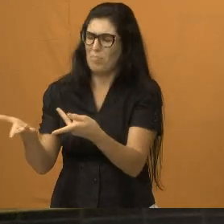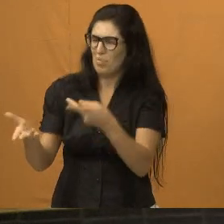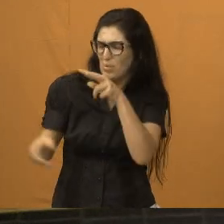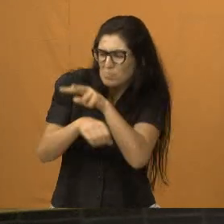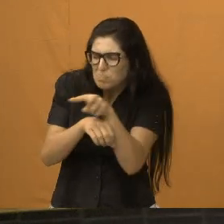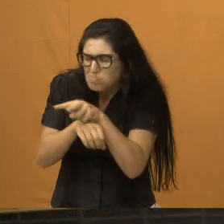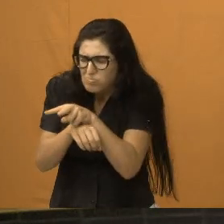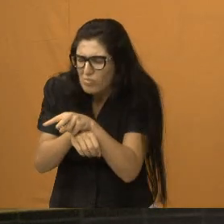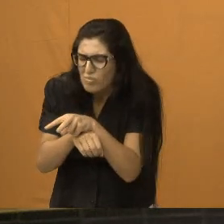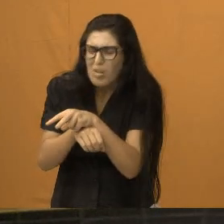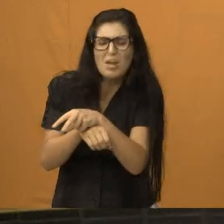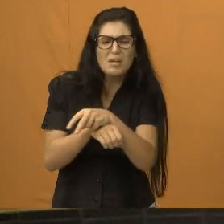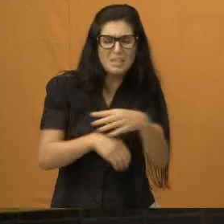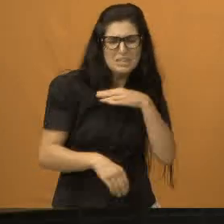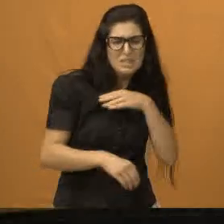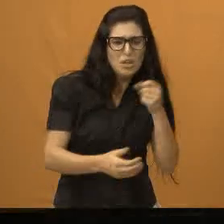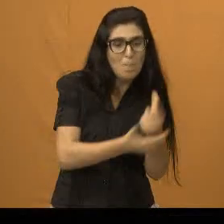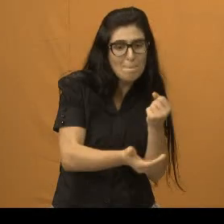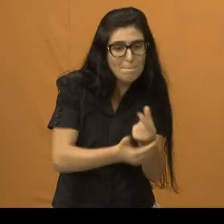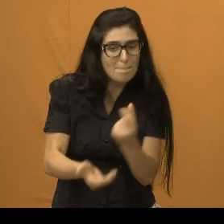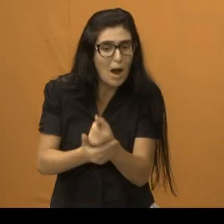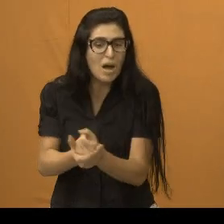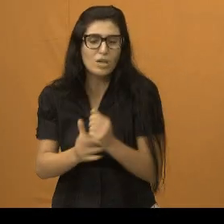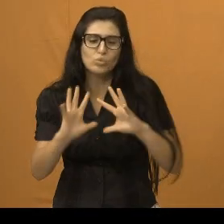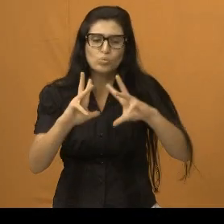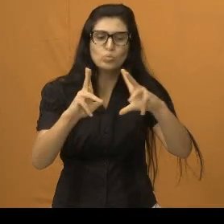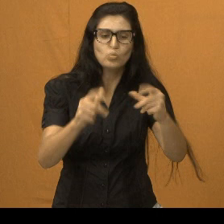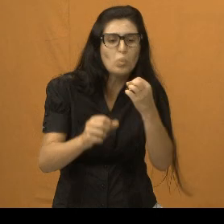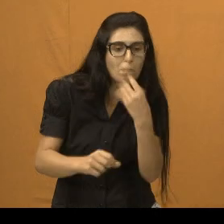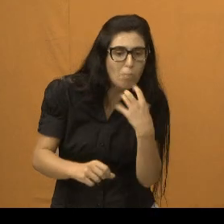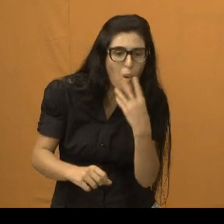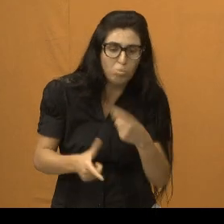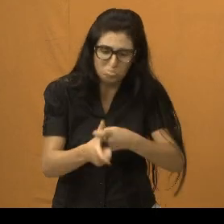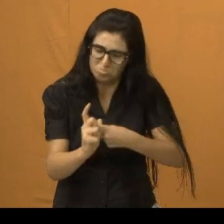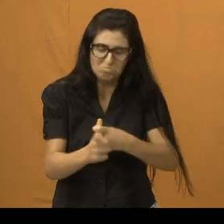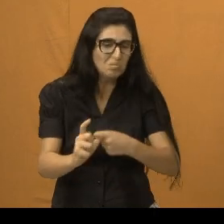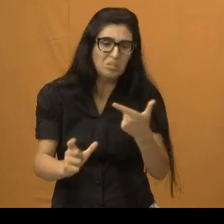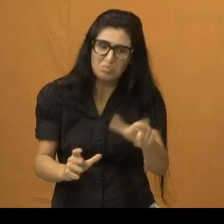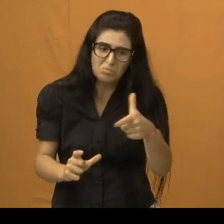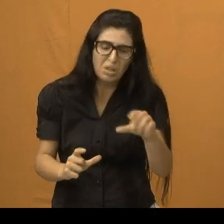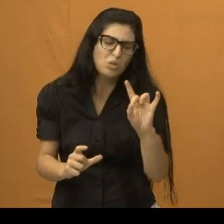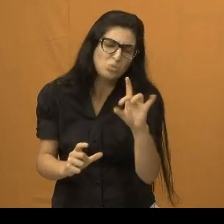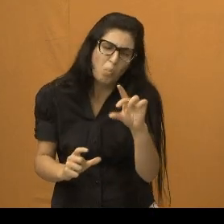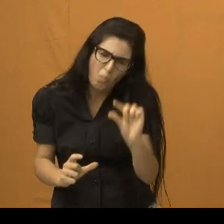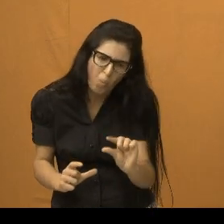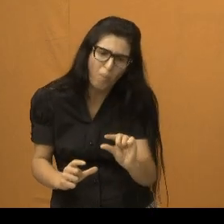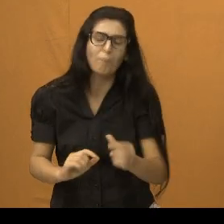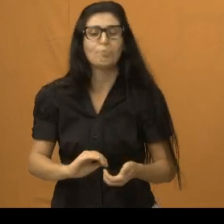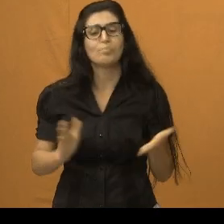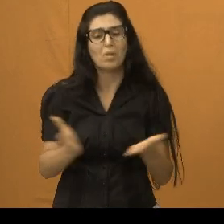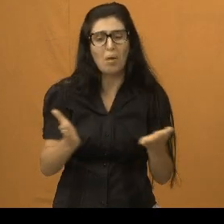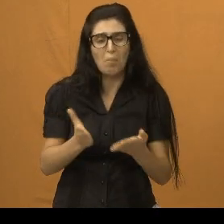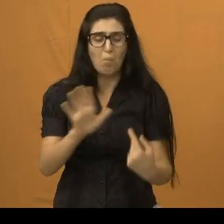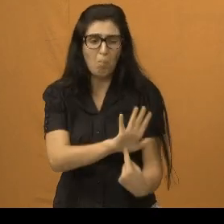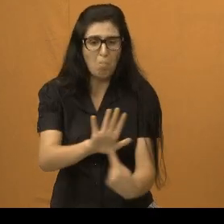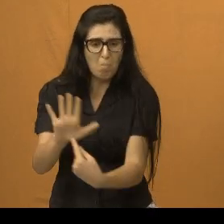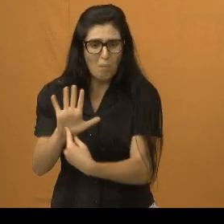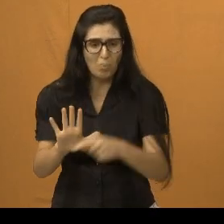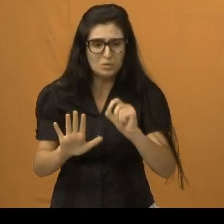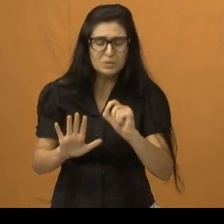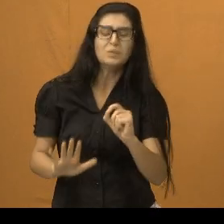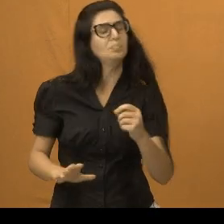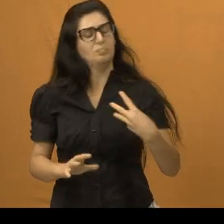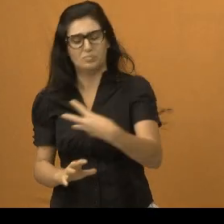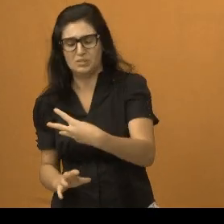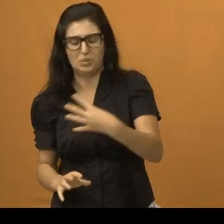Brasil hoje, né. E seguindo, né, essa condição, nós temos pessoal em cargos, que temos na proporção de